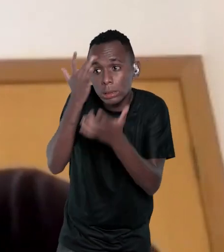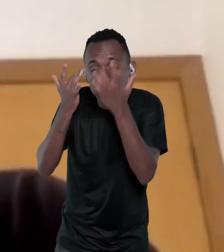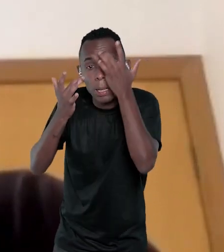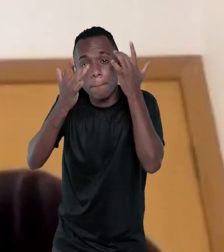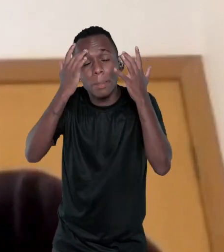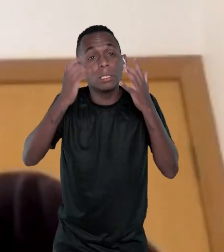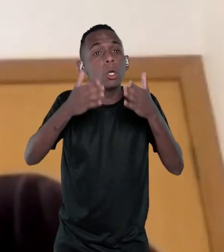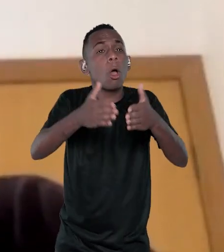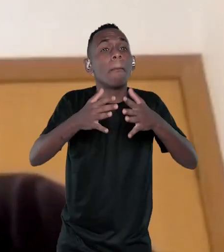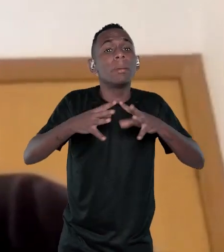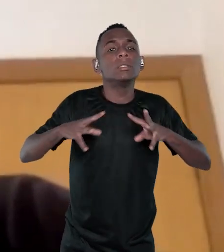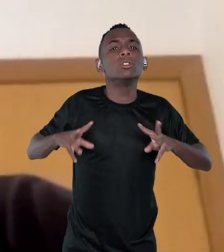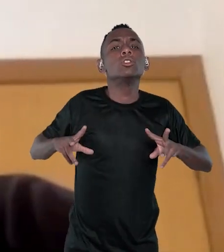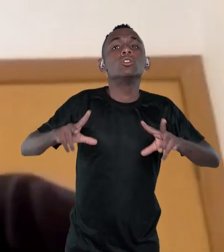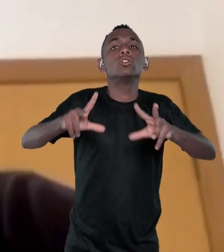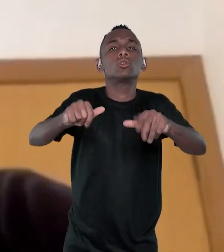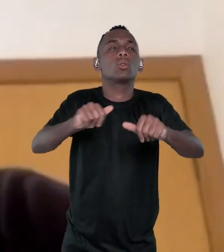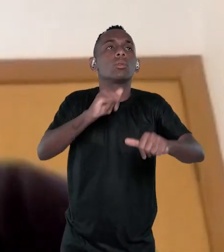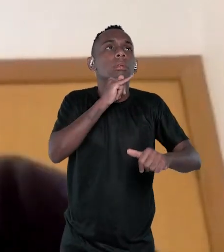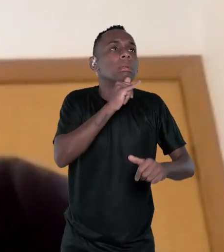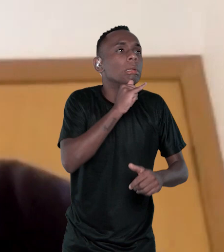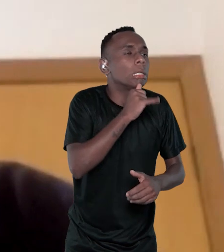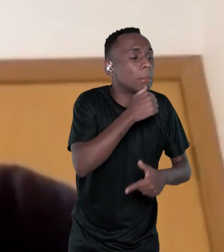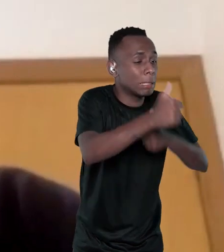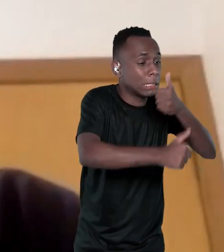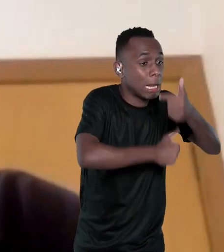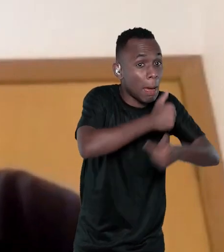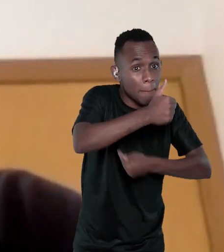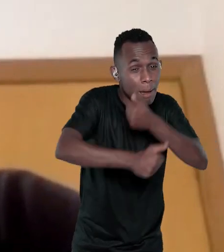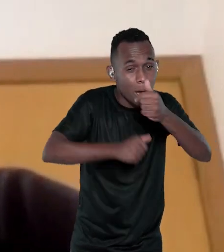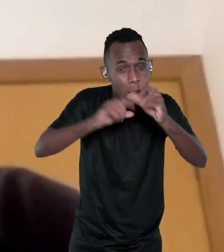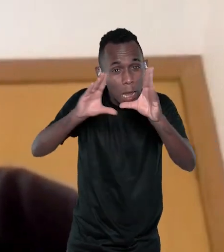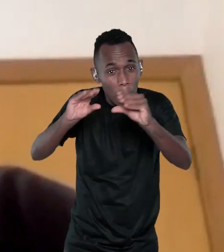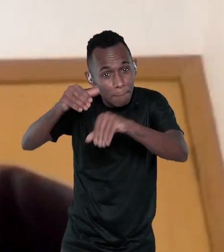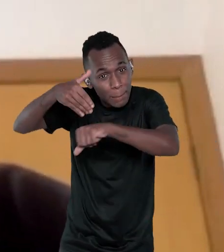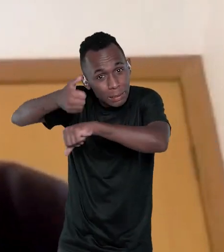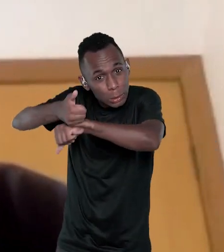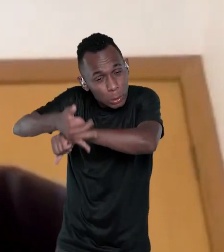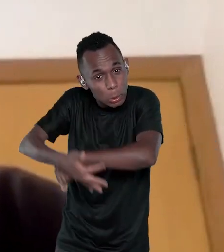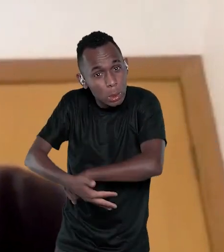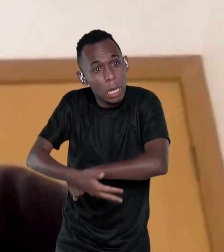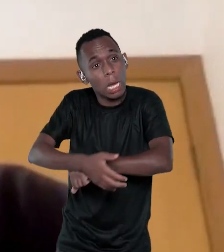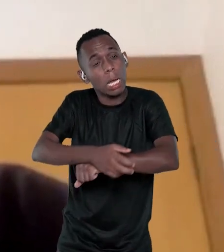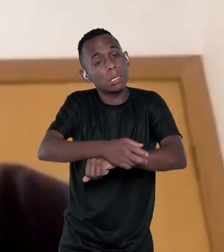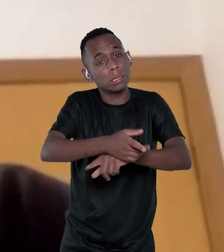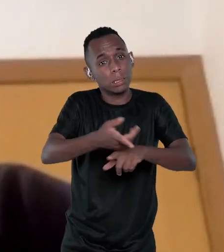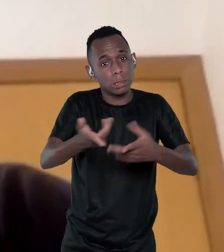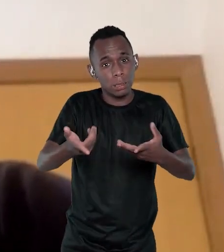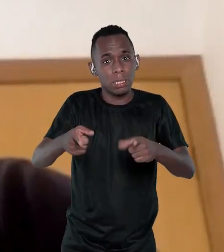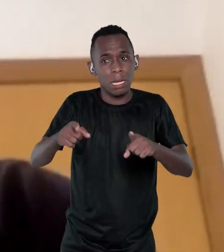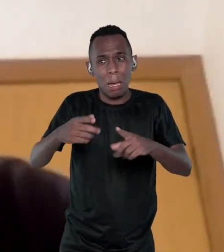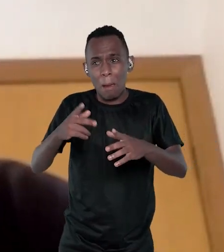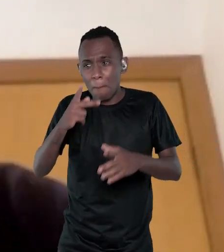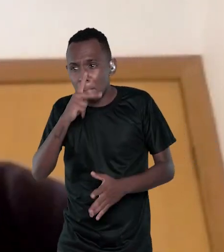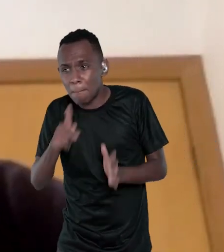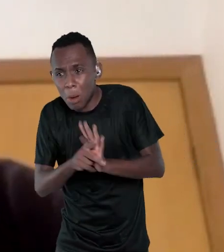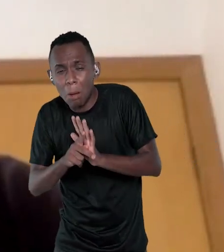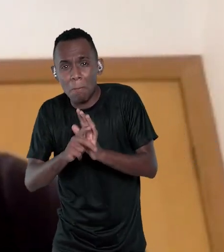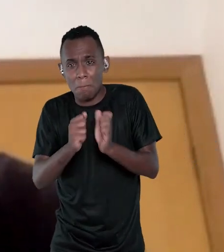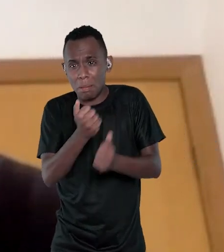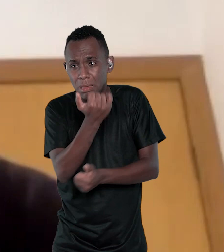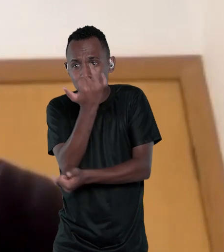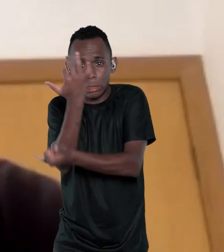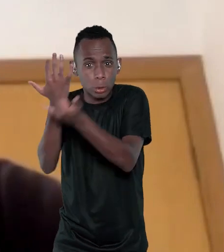Ídolos, idosos. Peço a todos que trocam o dia pela noite e dissipam com um não